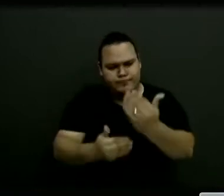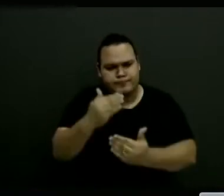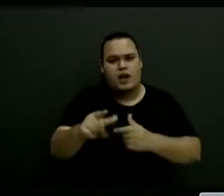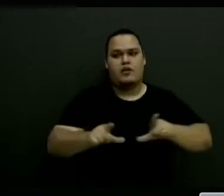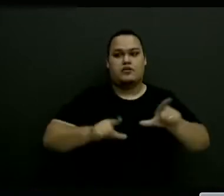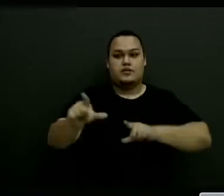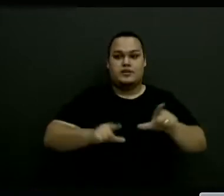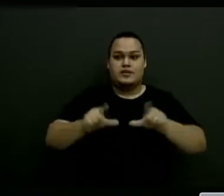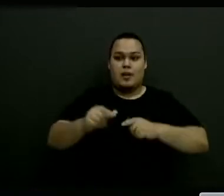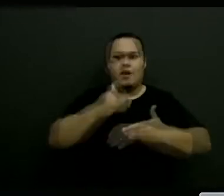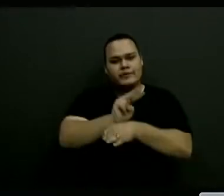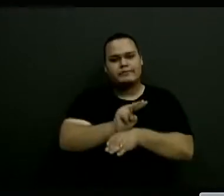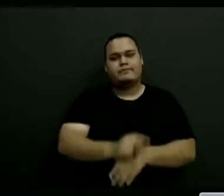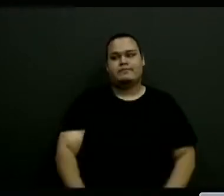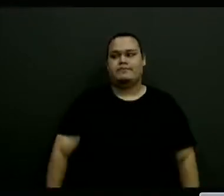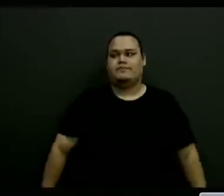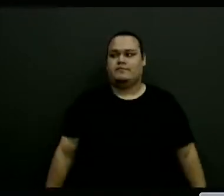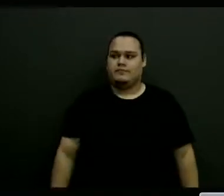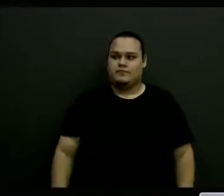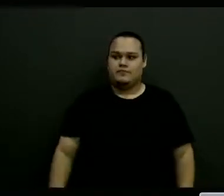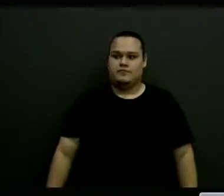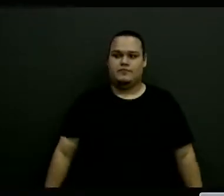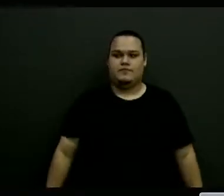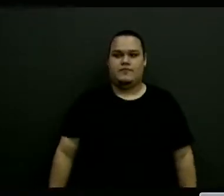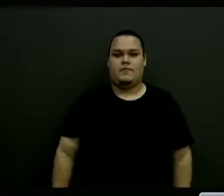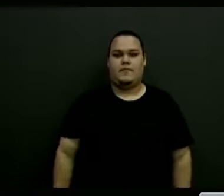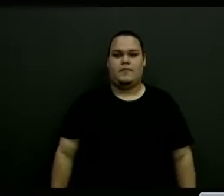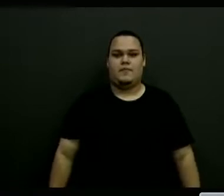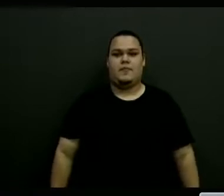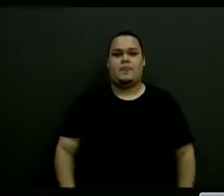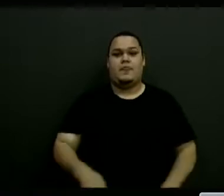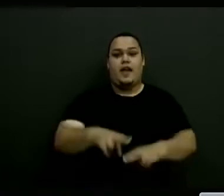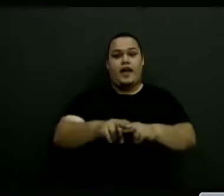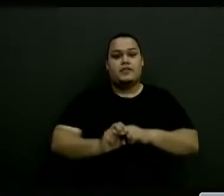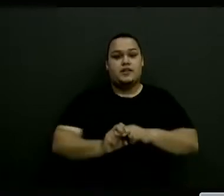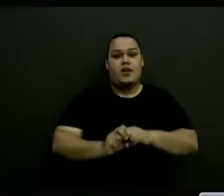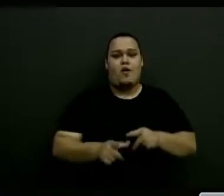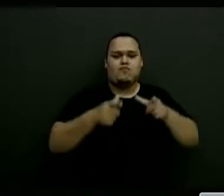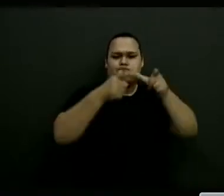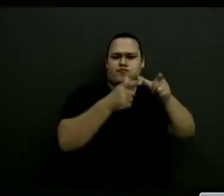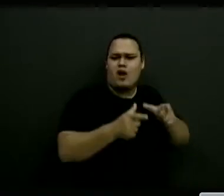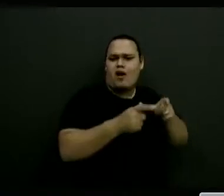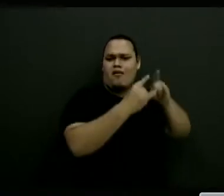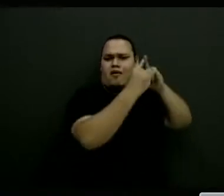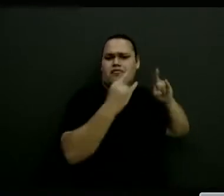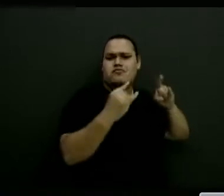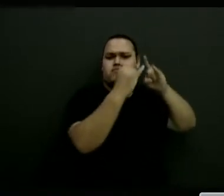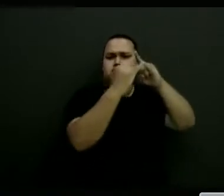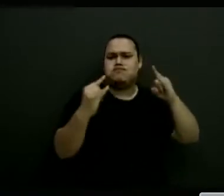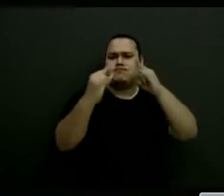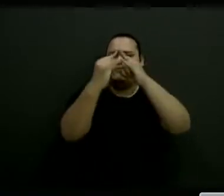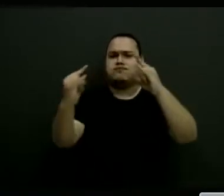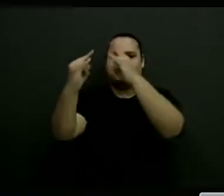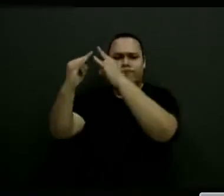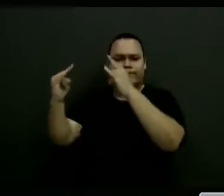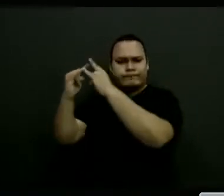todo o desenho. É que para fazer os móveis do tabernáculo era necessário destreza,